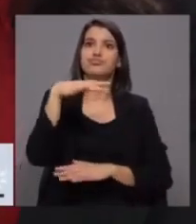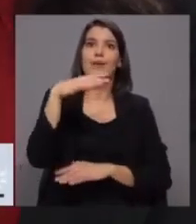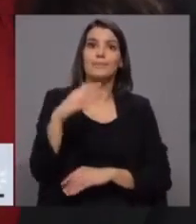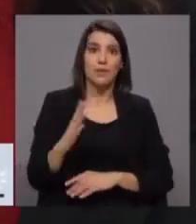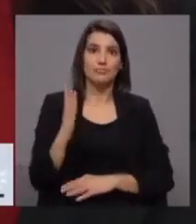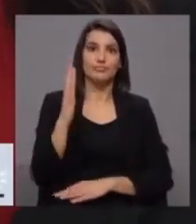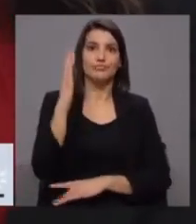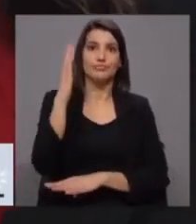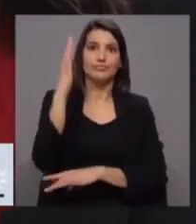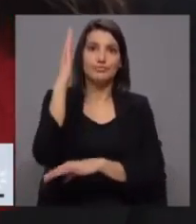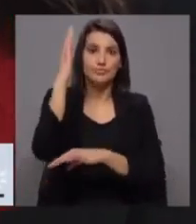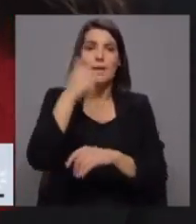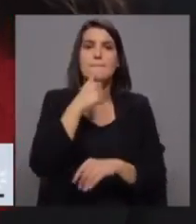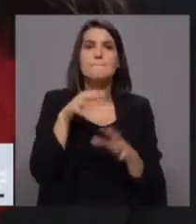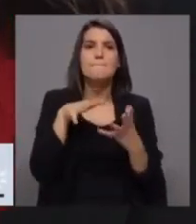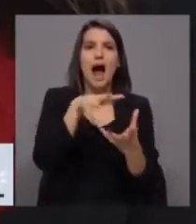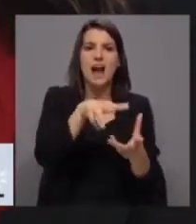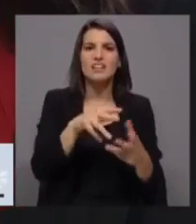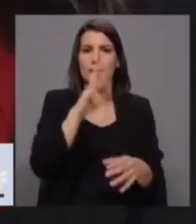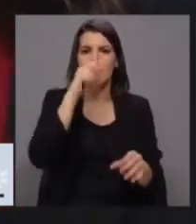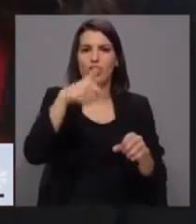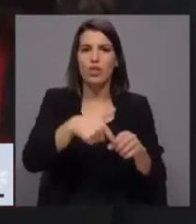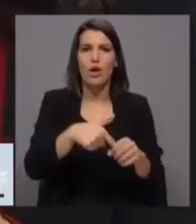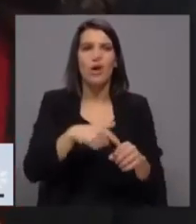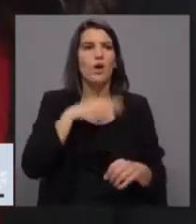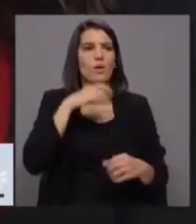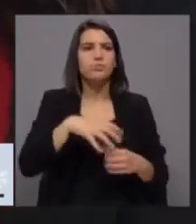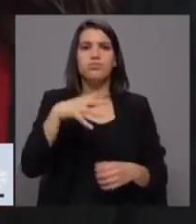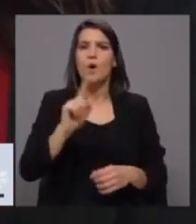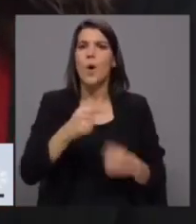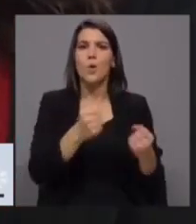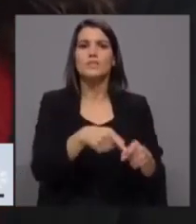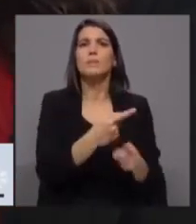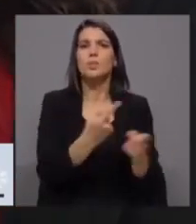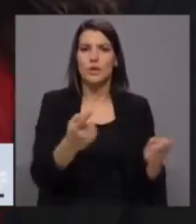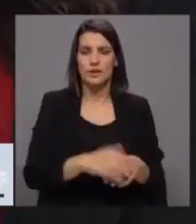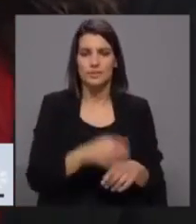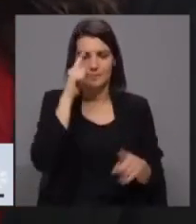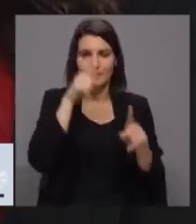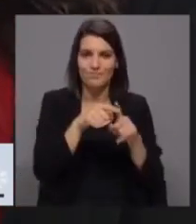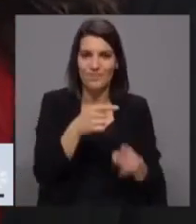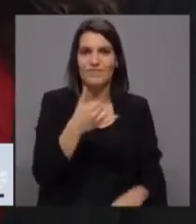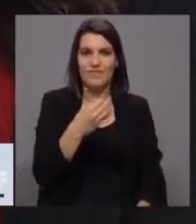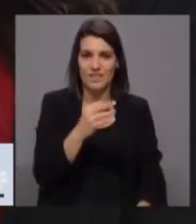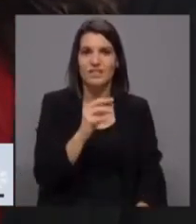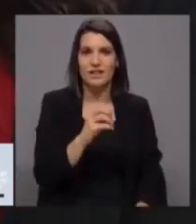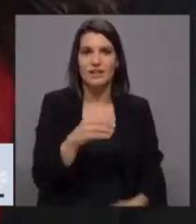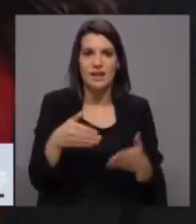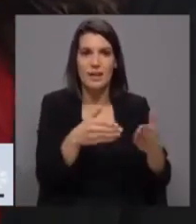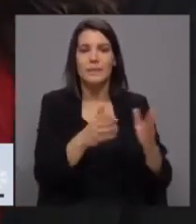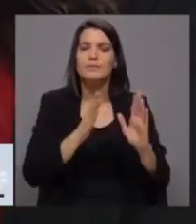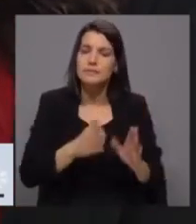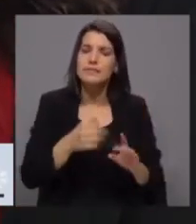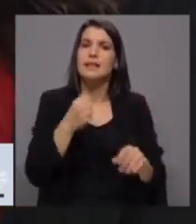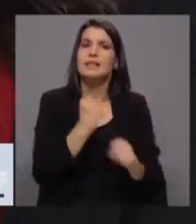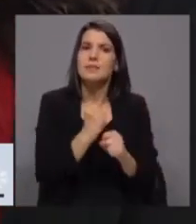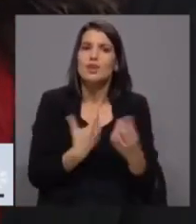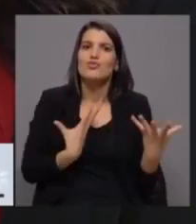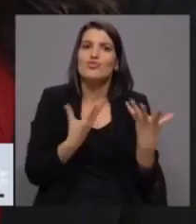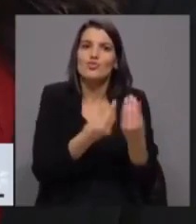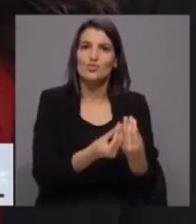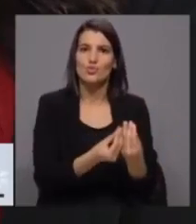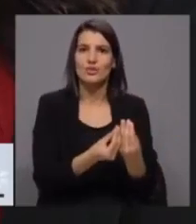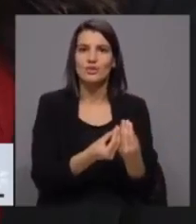acabar com o petróleo e as indústrias poluentes? E é esse caminho, essa missão 2030, que eu sei que nós podemos trabalhar juntas e que é